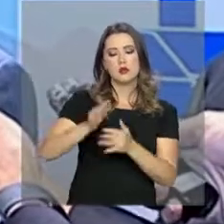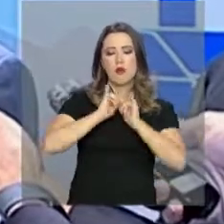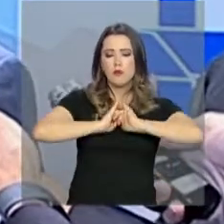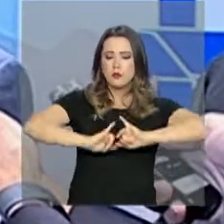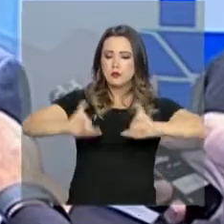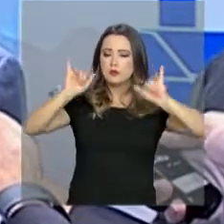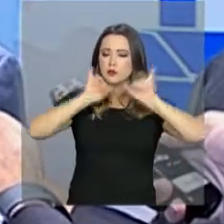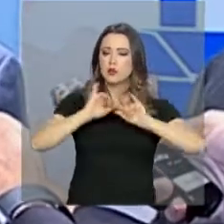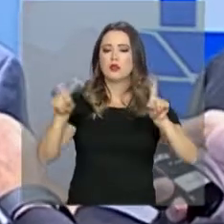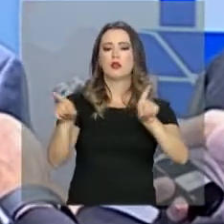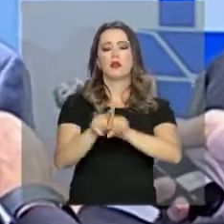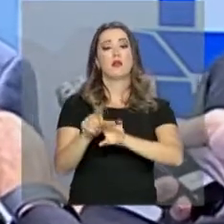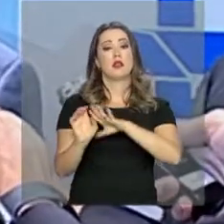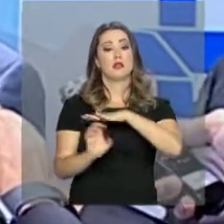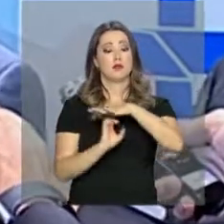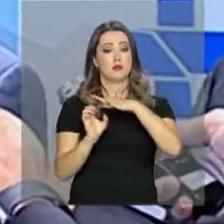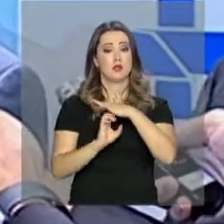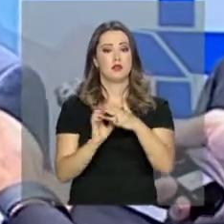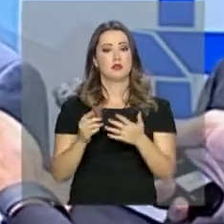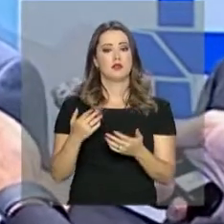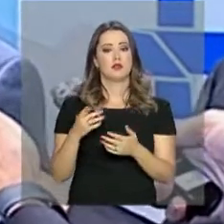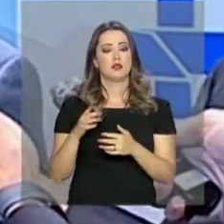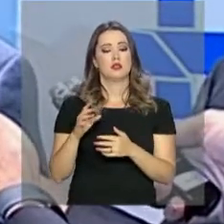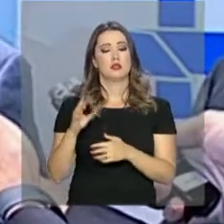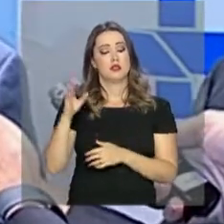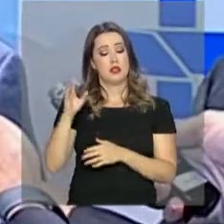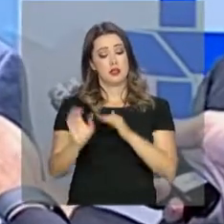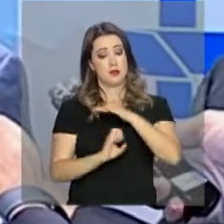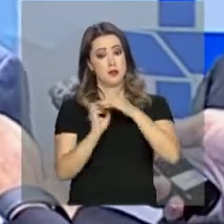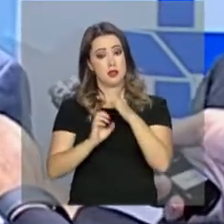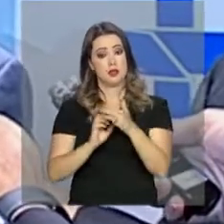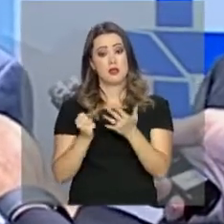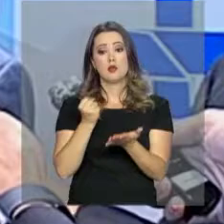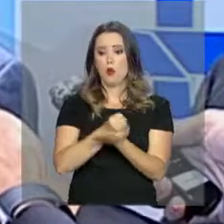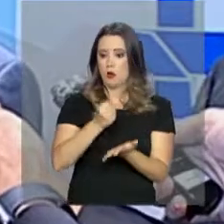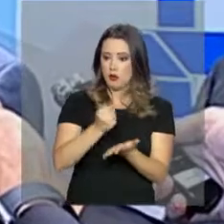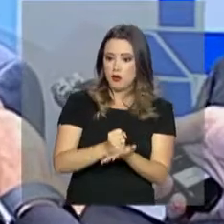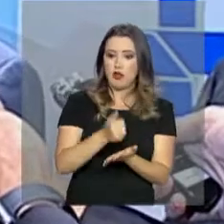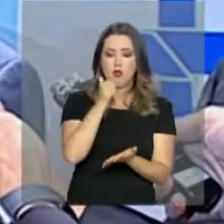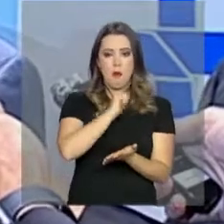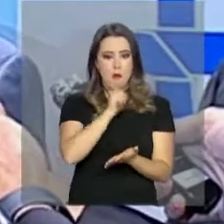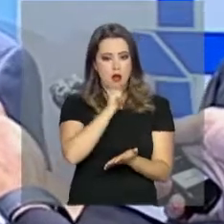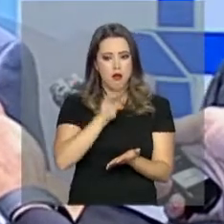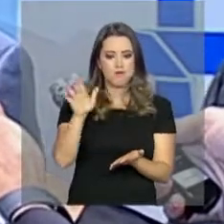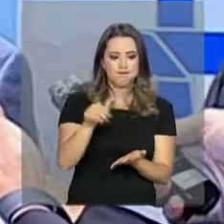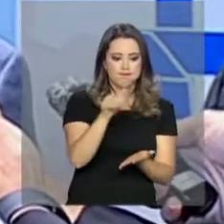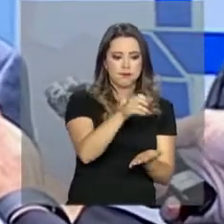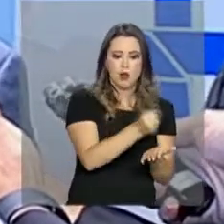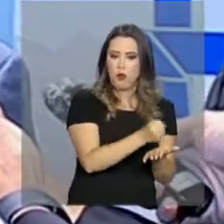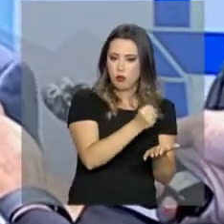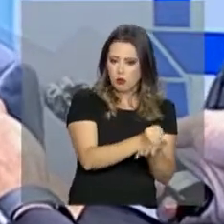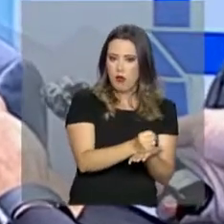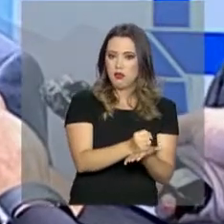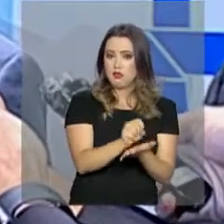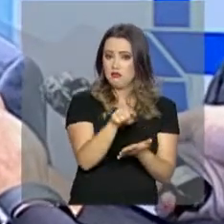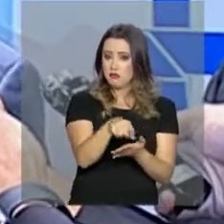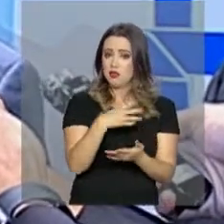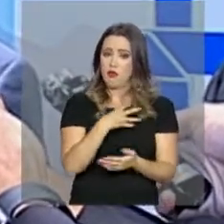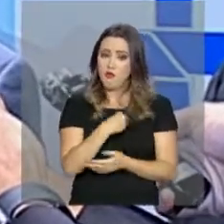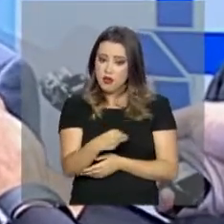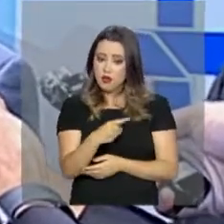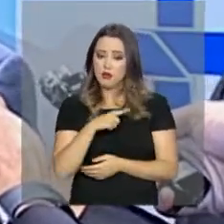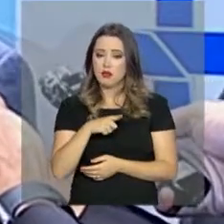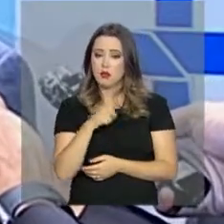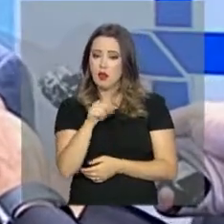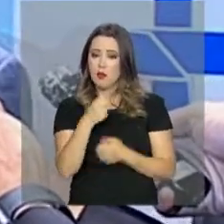campanha mas também as empresas as empresas que empregam tantas mães que acabam tendo seus filhos e tendo que